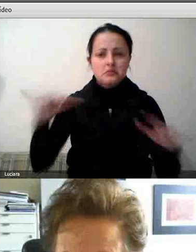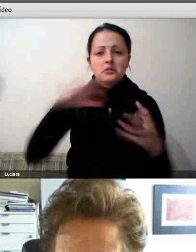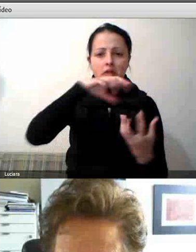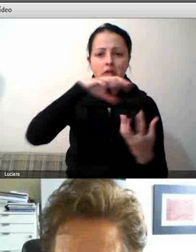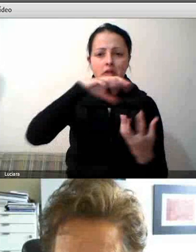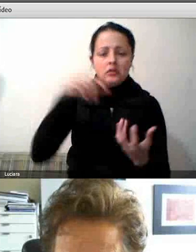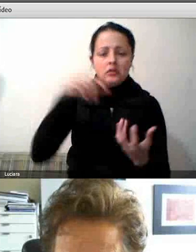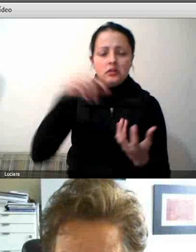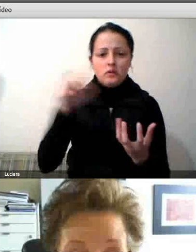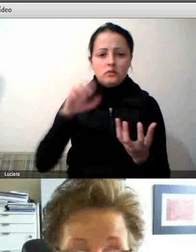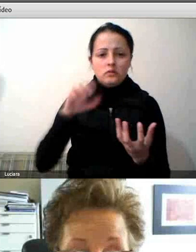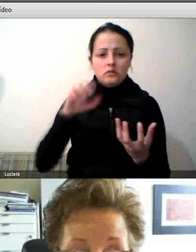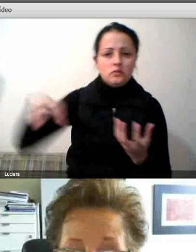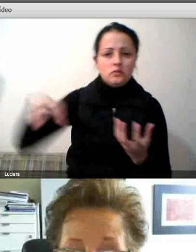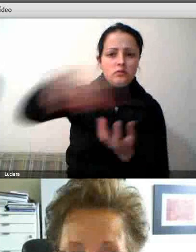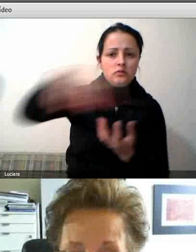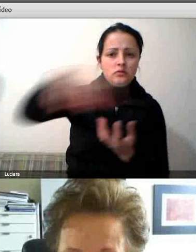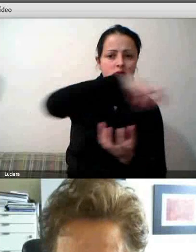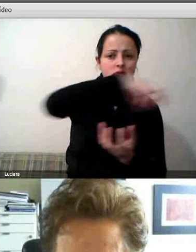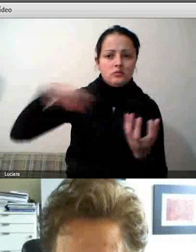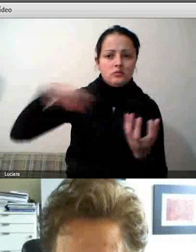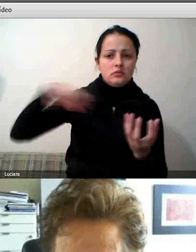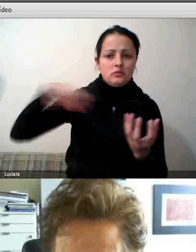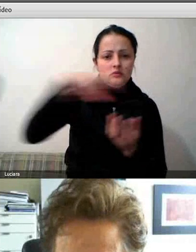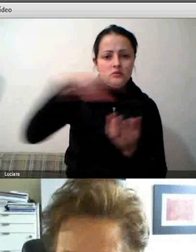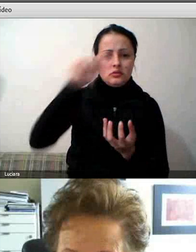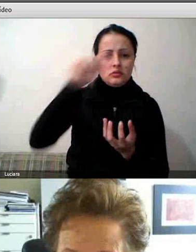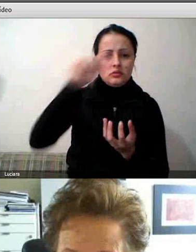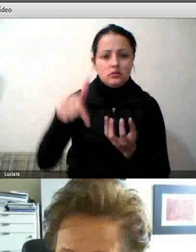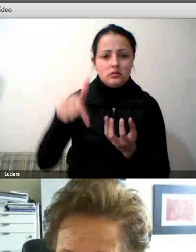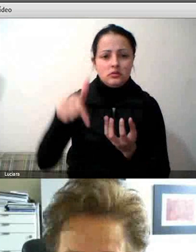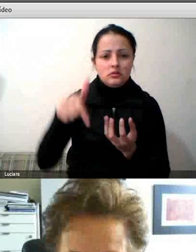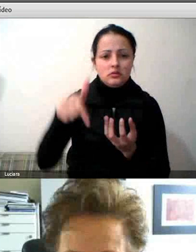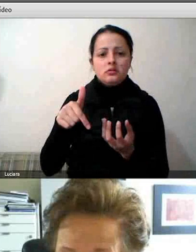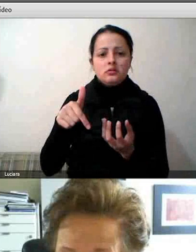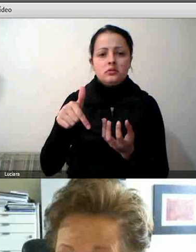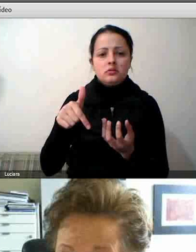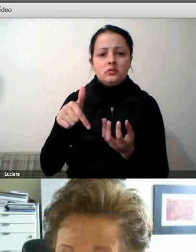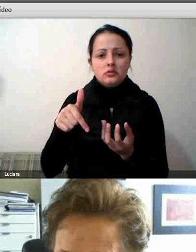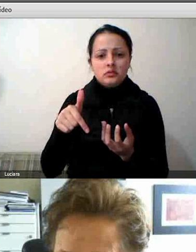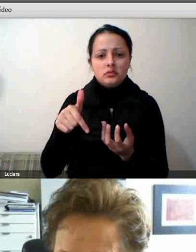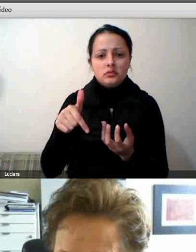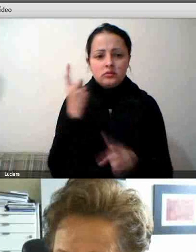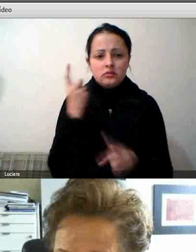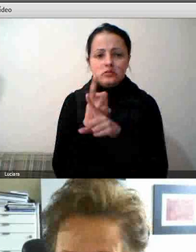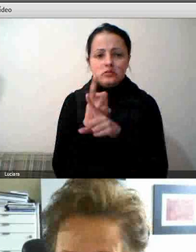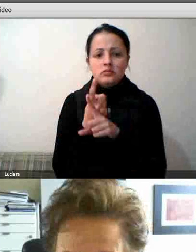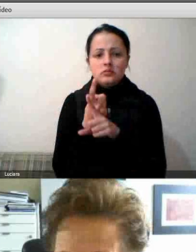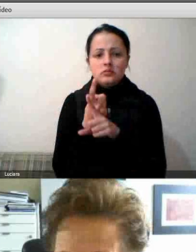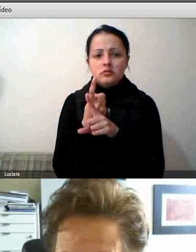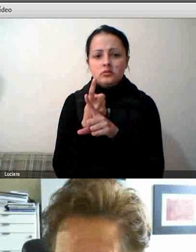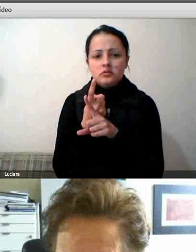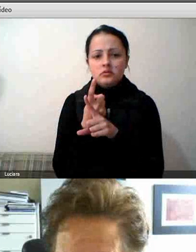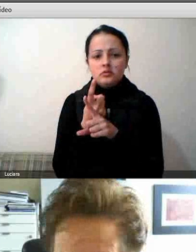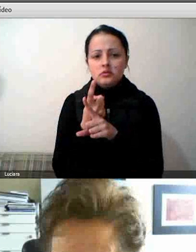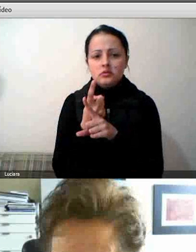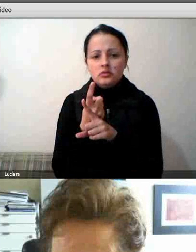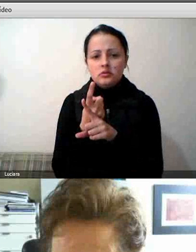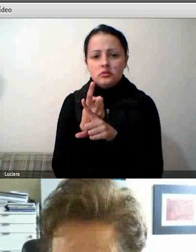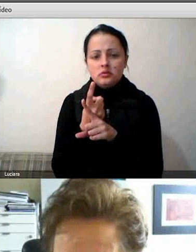Sol, e não é o Sol que gira em torno da Terra. Aí ele foi ameaçado porque ele contrariou a ciência